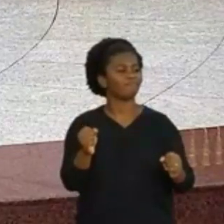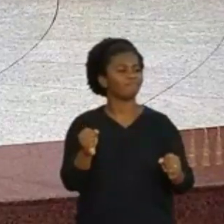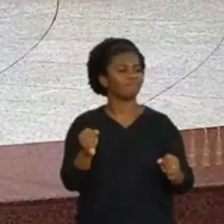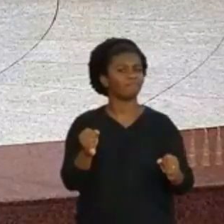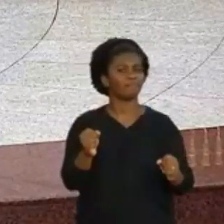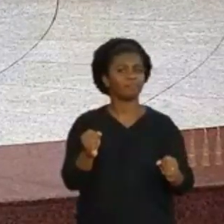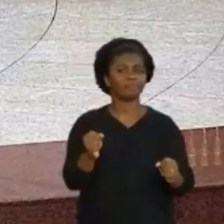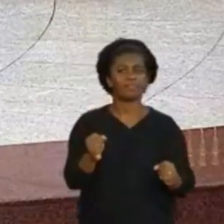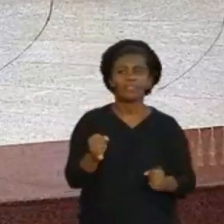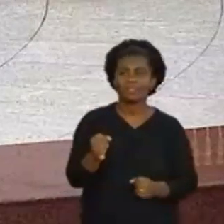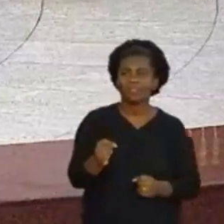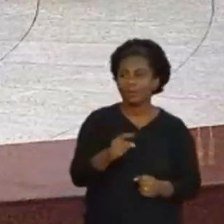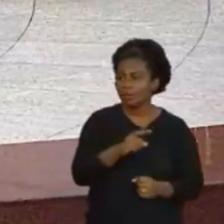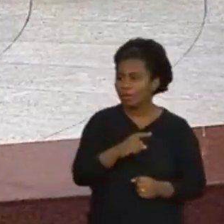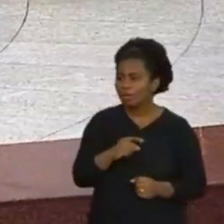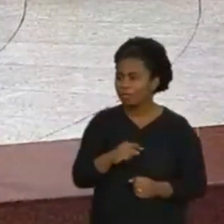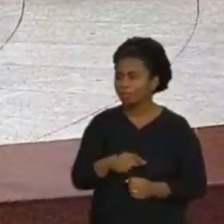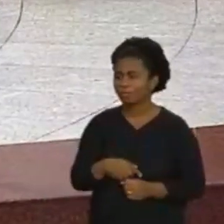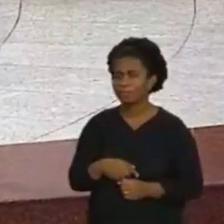Pessoal,